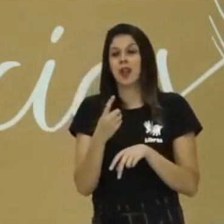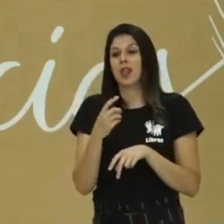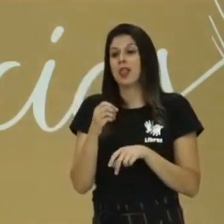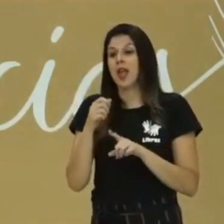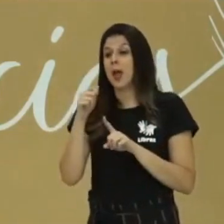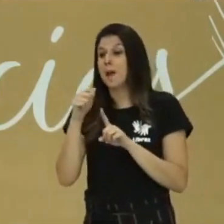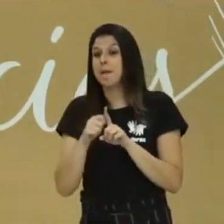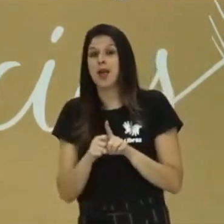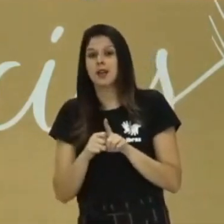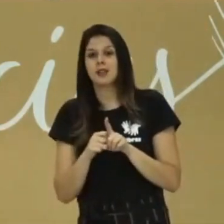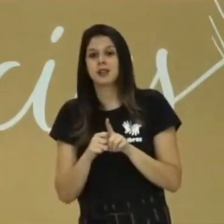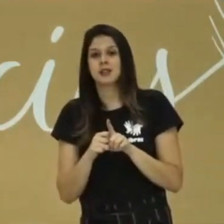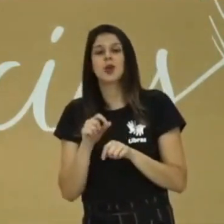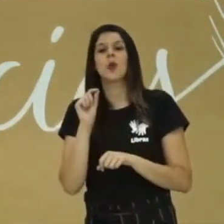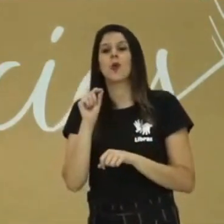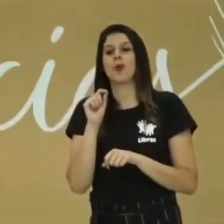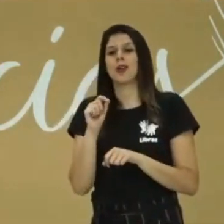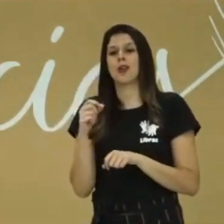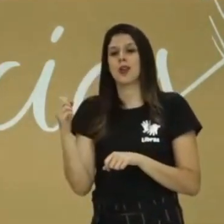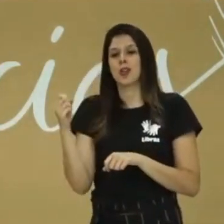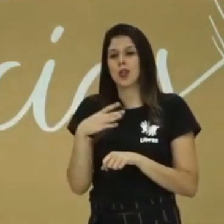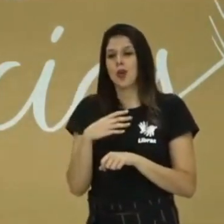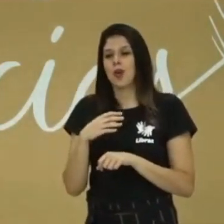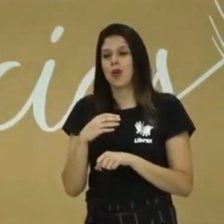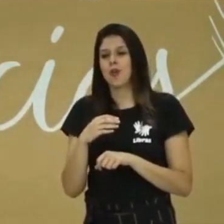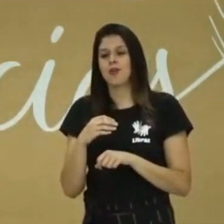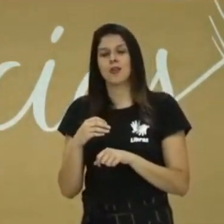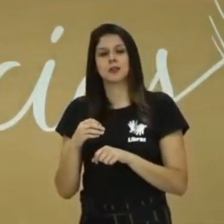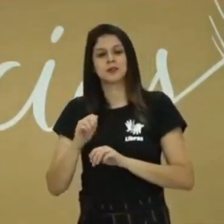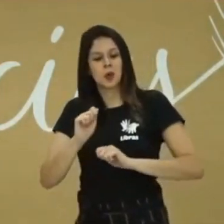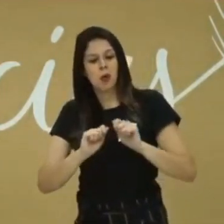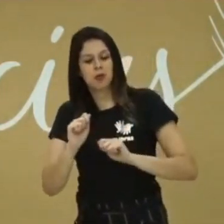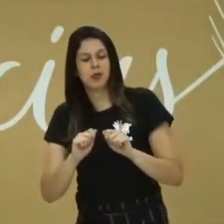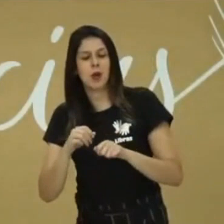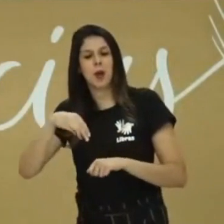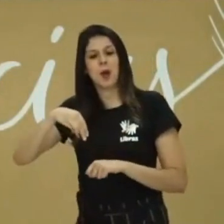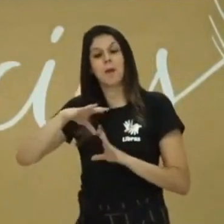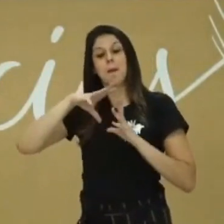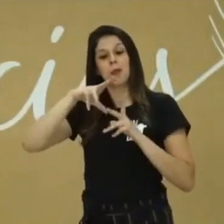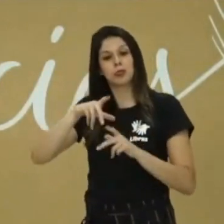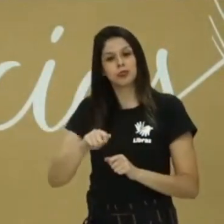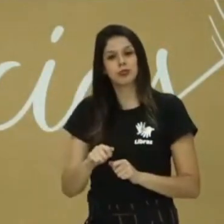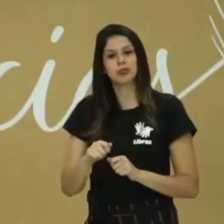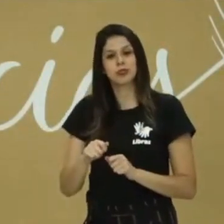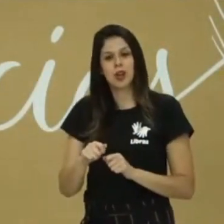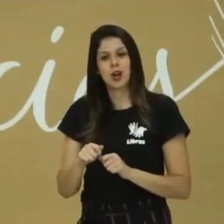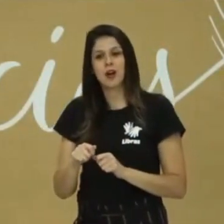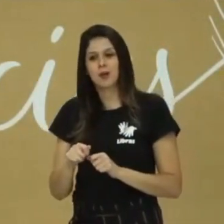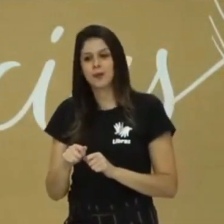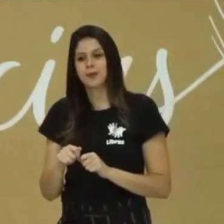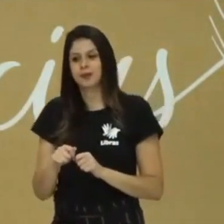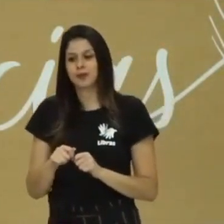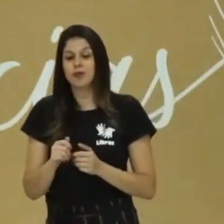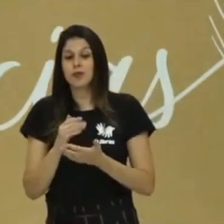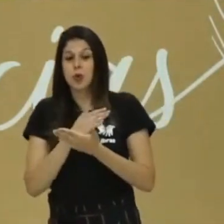dez meses sobre nova ordem mundial sobre grade reset que o reset